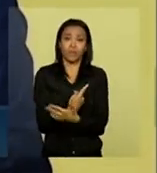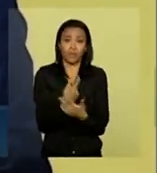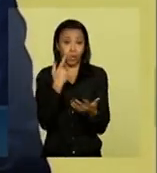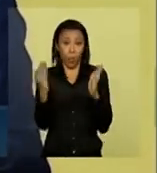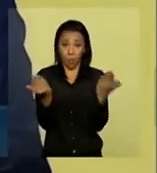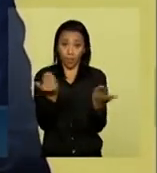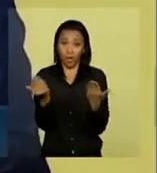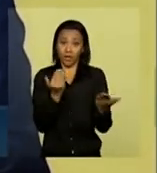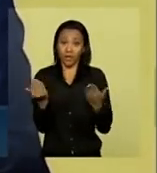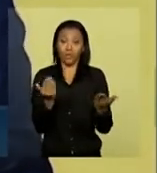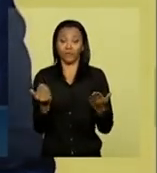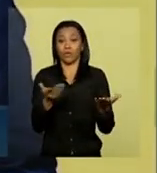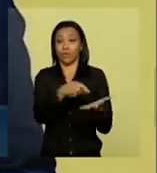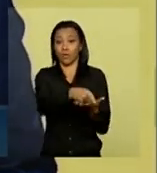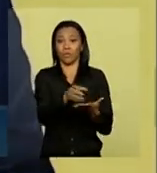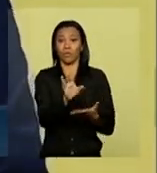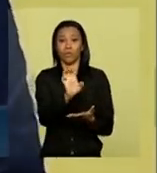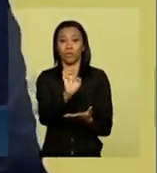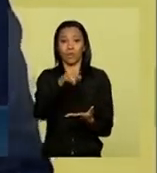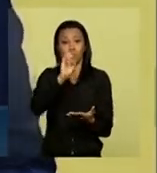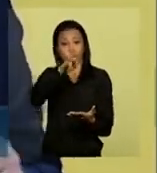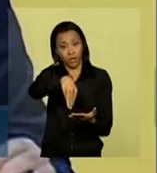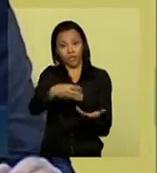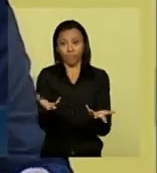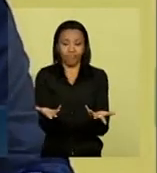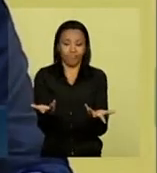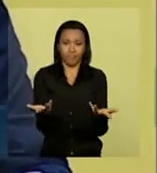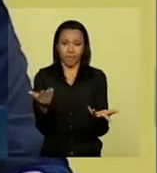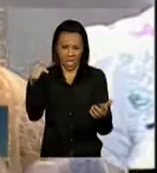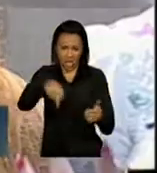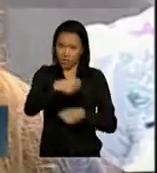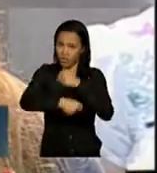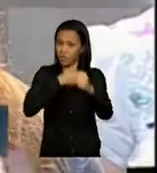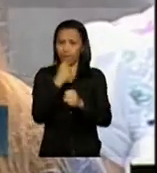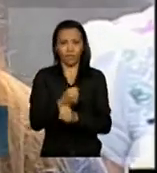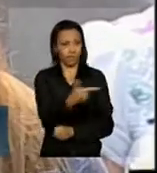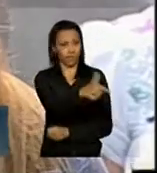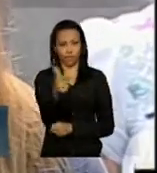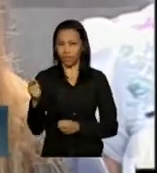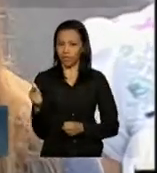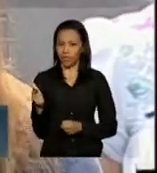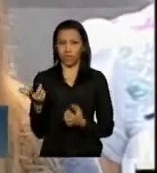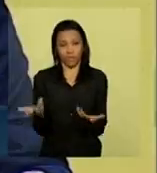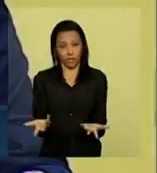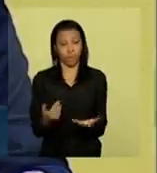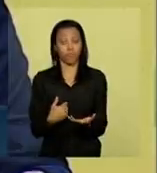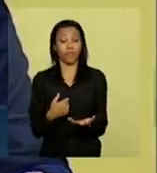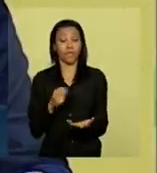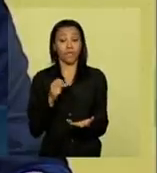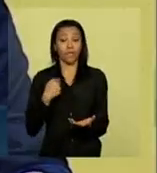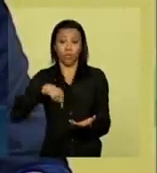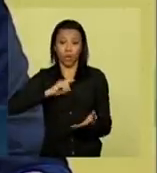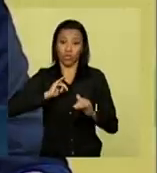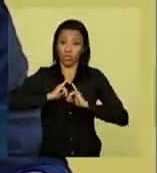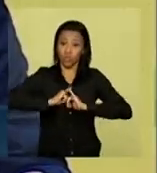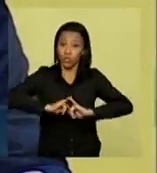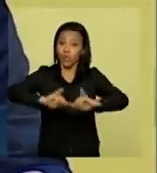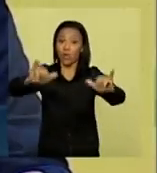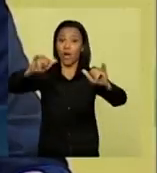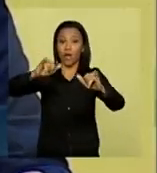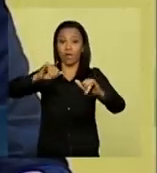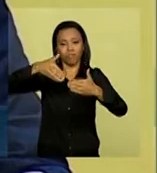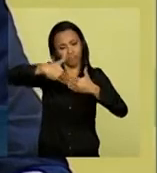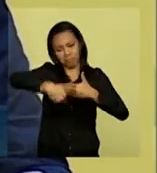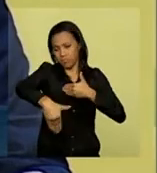tamanho do Enem significante o ano passado e se eu não tiver nenhuma até agora e aí agora o fato de a gente divulgar durante a